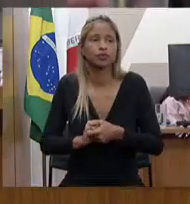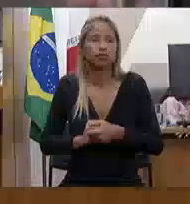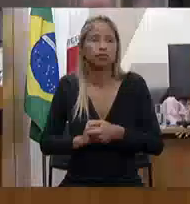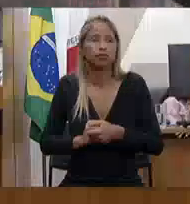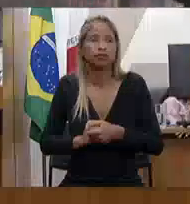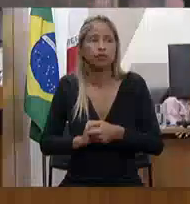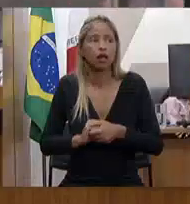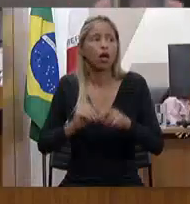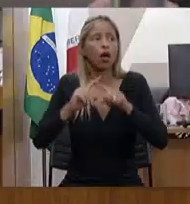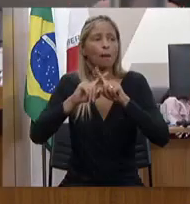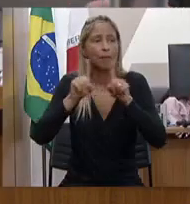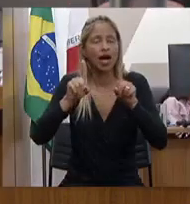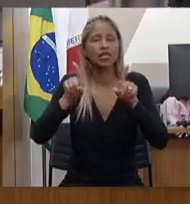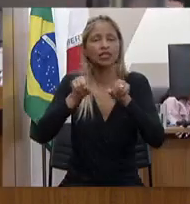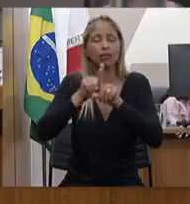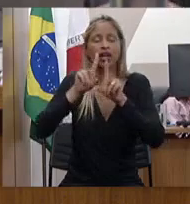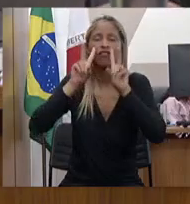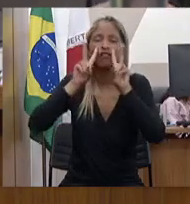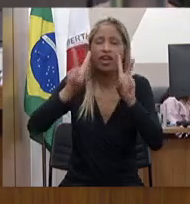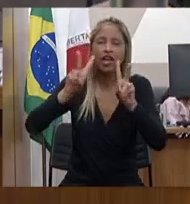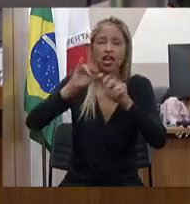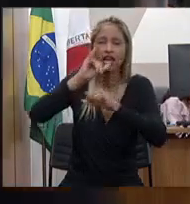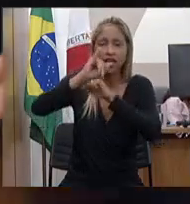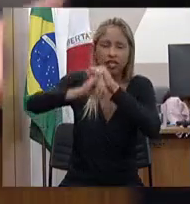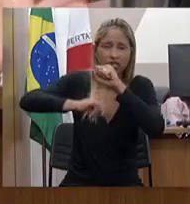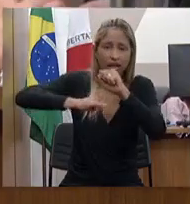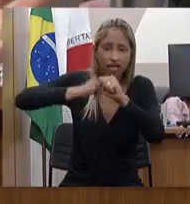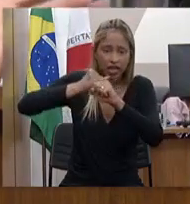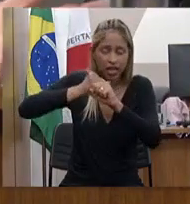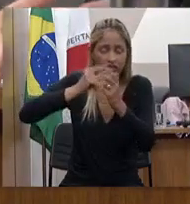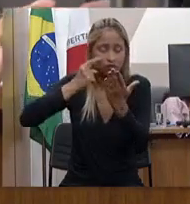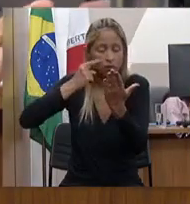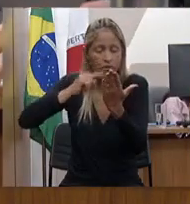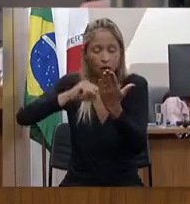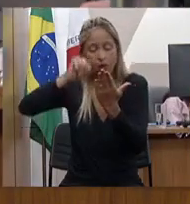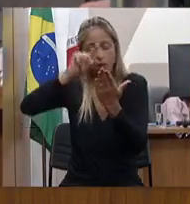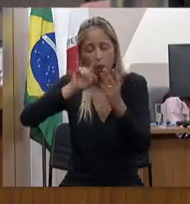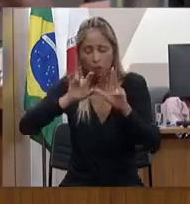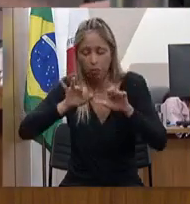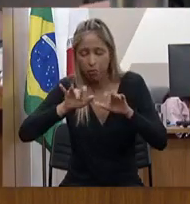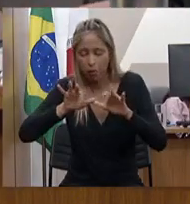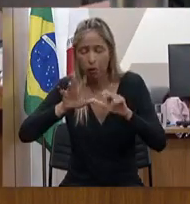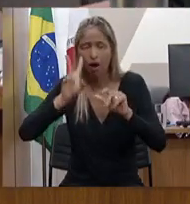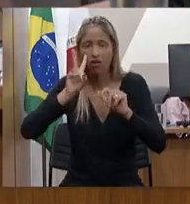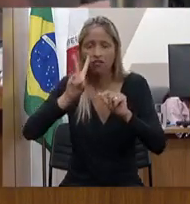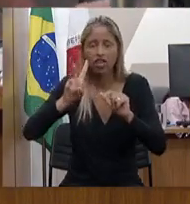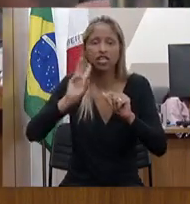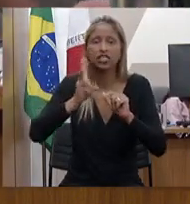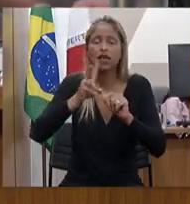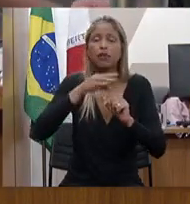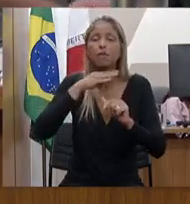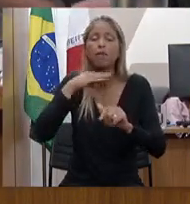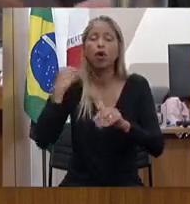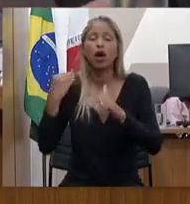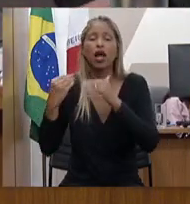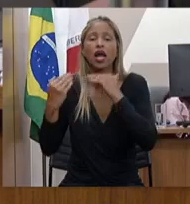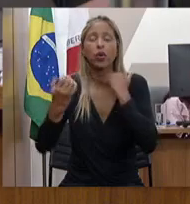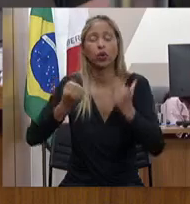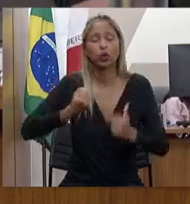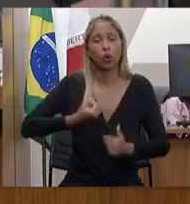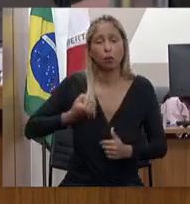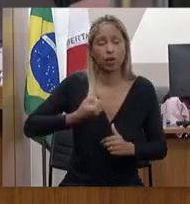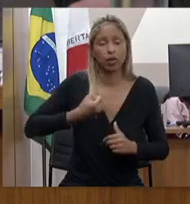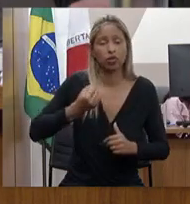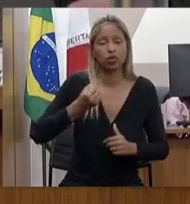mas a gente abre a internet todo dia né gente a gente vê aquilo ali o tempo todo né se o número de óbitos né